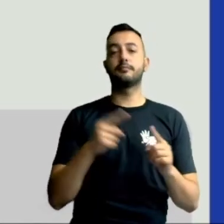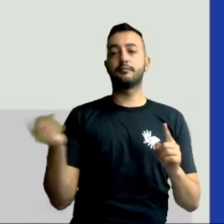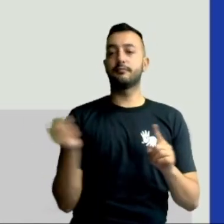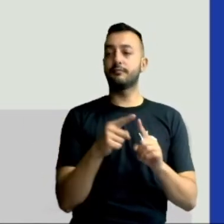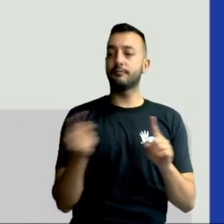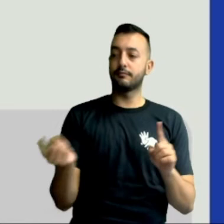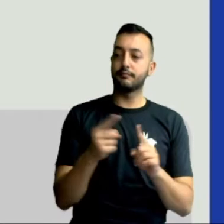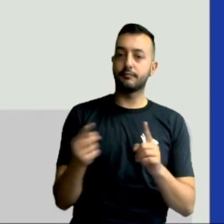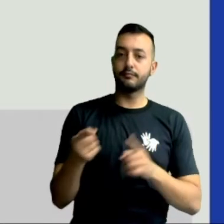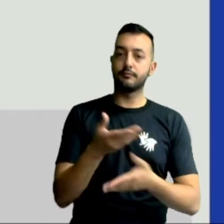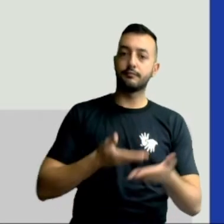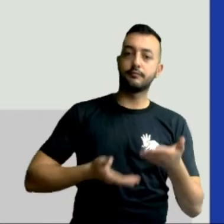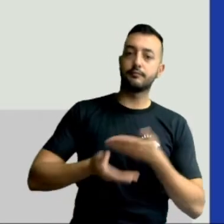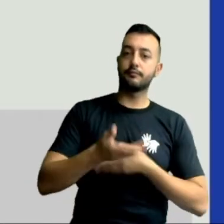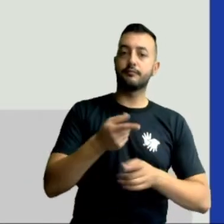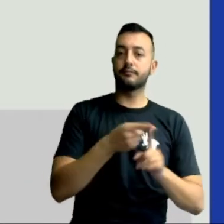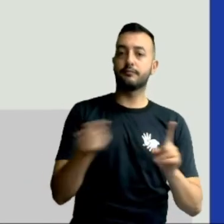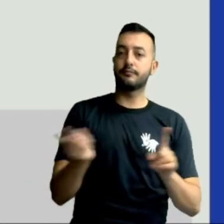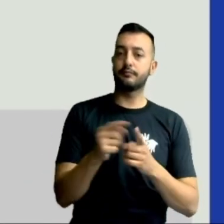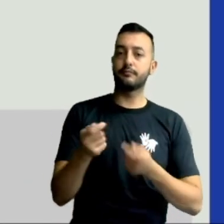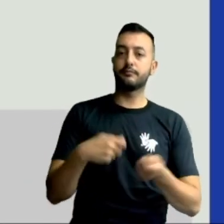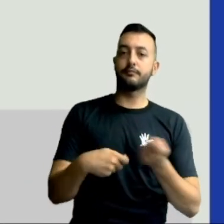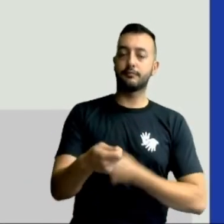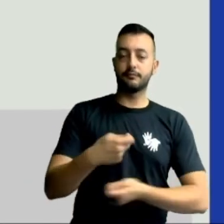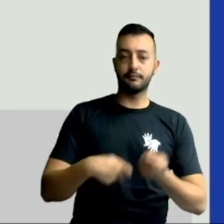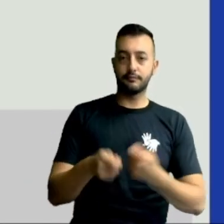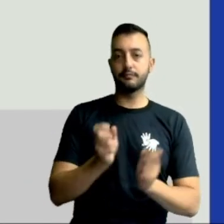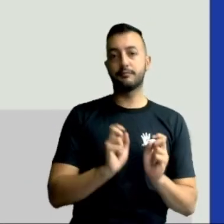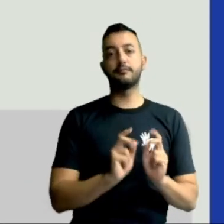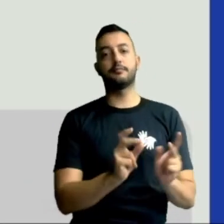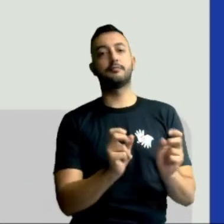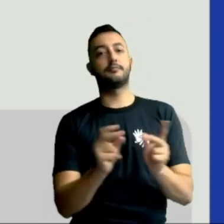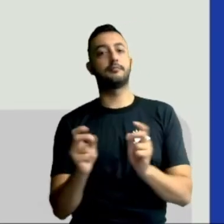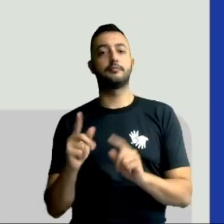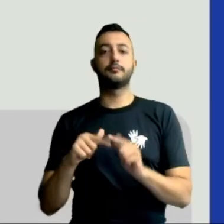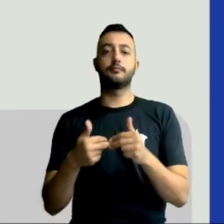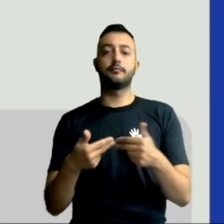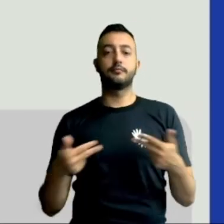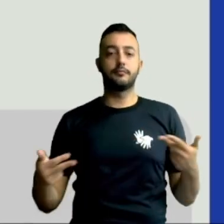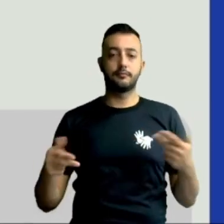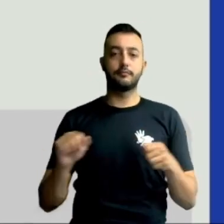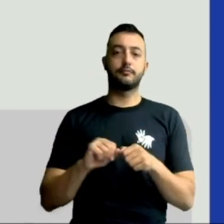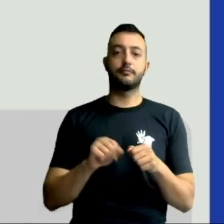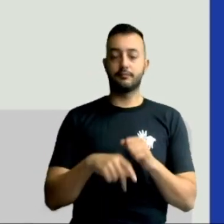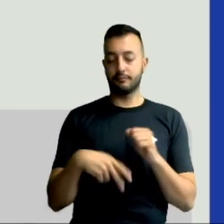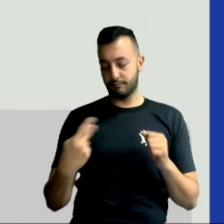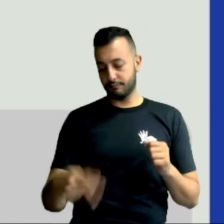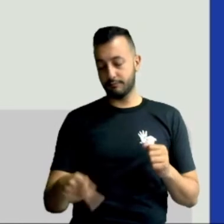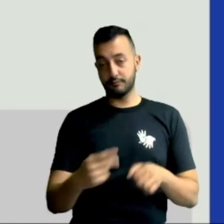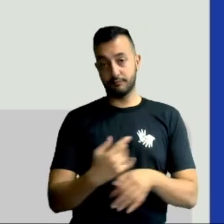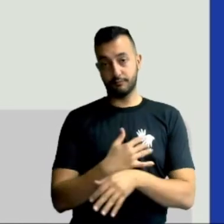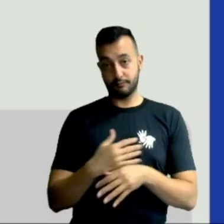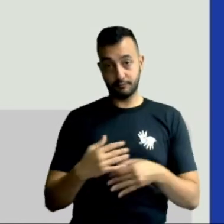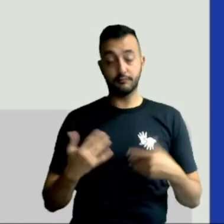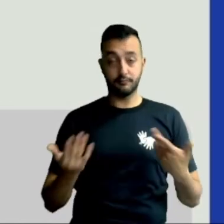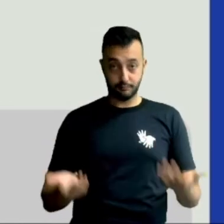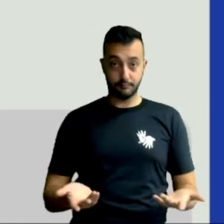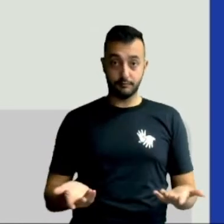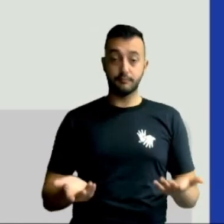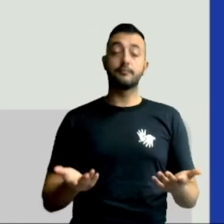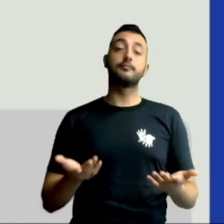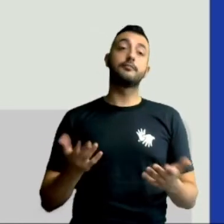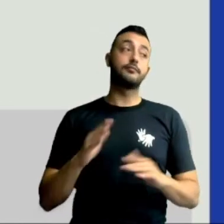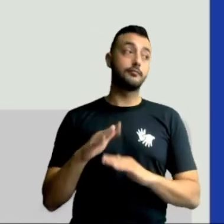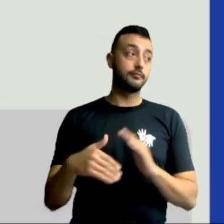outras cidades, né, entreposto comercial, da venda dos objetos que são desenvolvidos dentro da cidade, certo? Então,